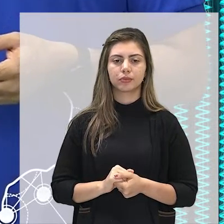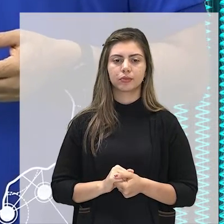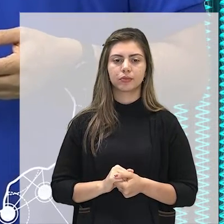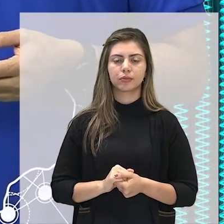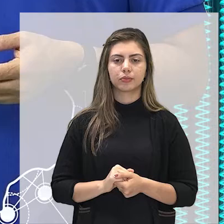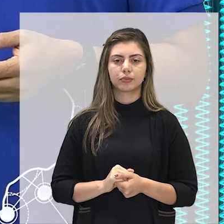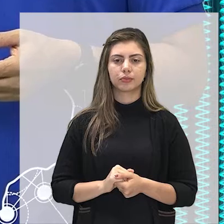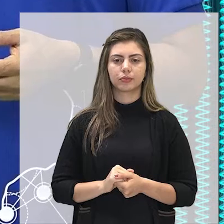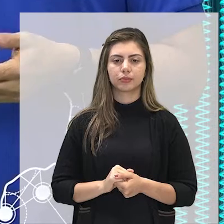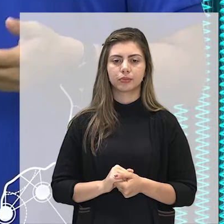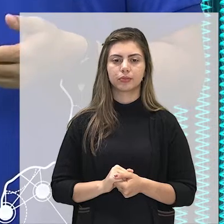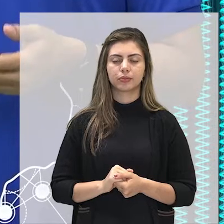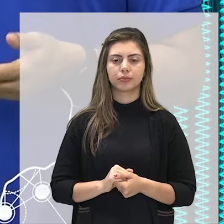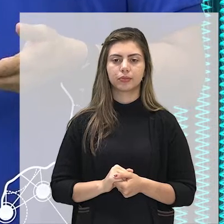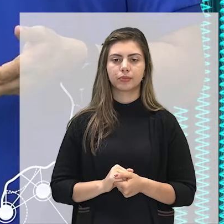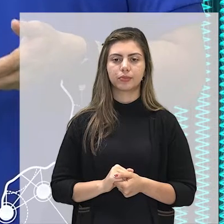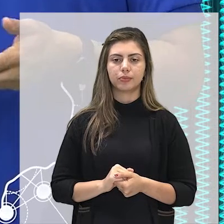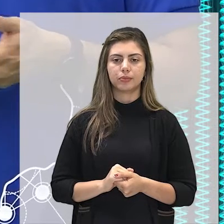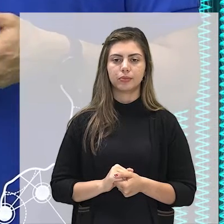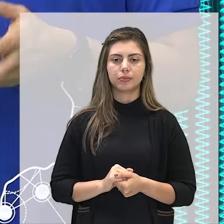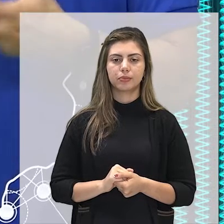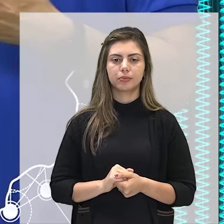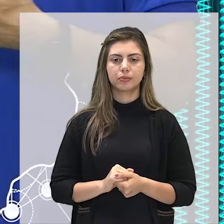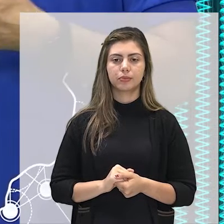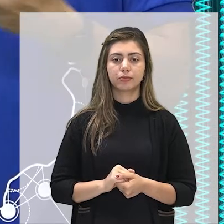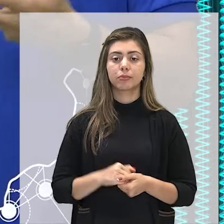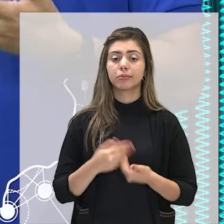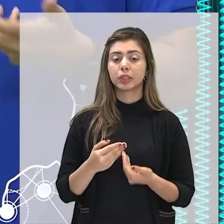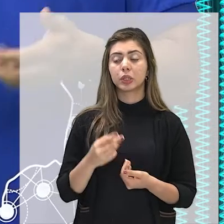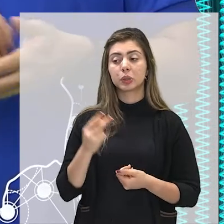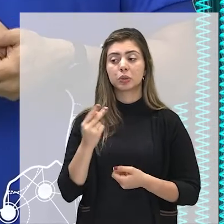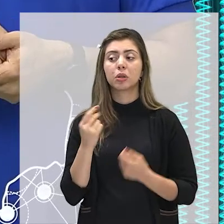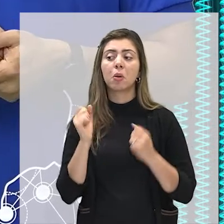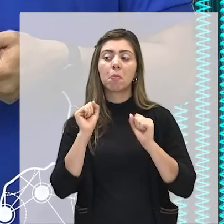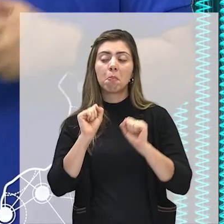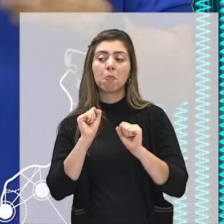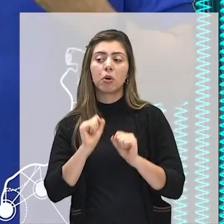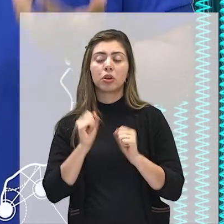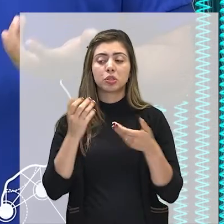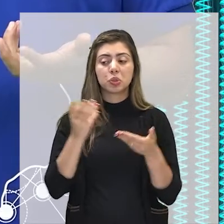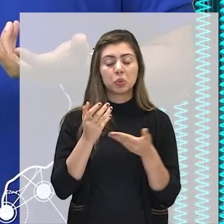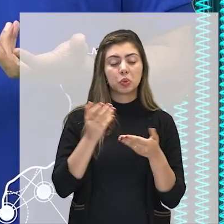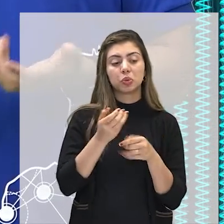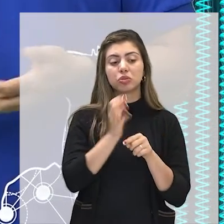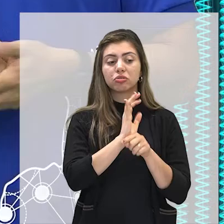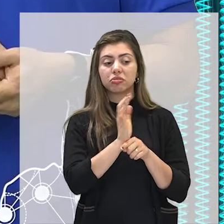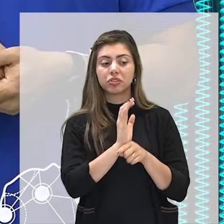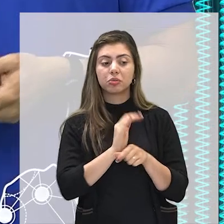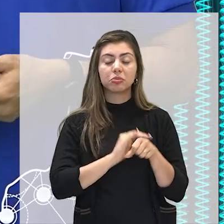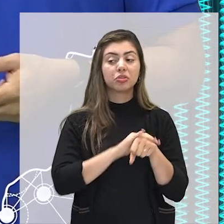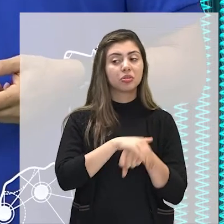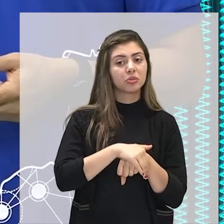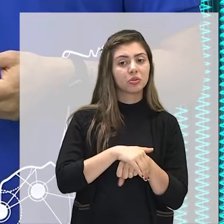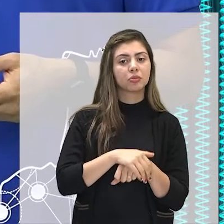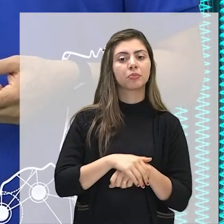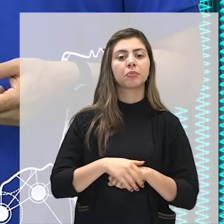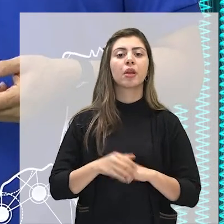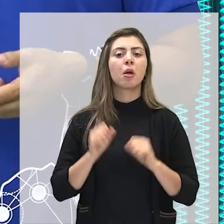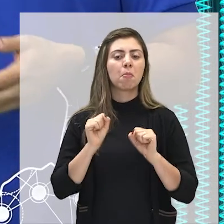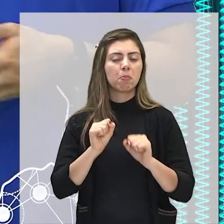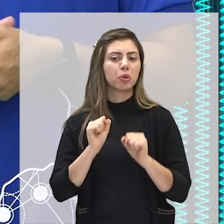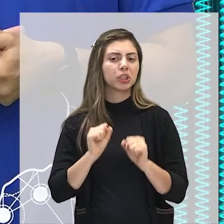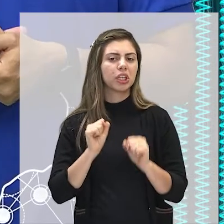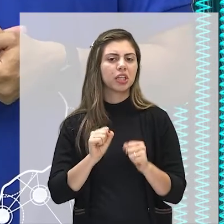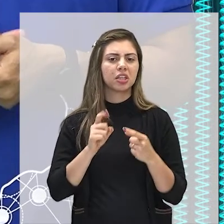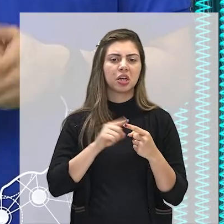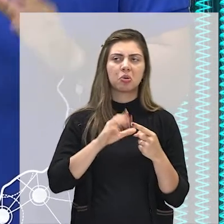então, we could watch a movie tonight. Nós poderíamos assistir um filme essa noite. Eu poderia utilizar o could ou can em